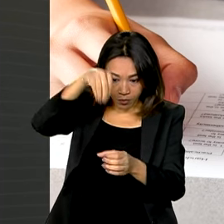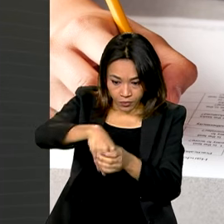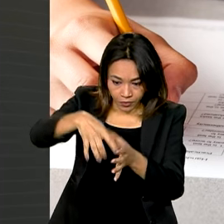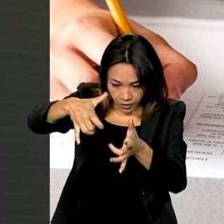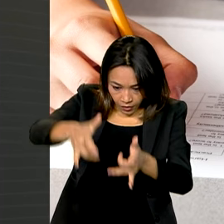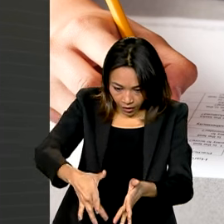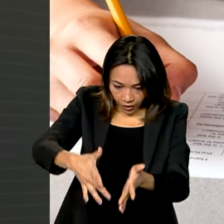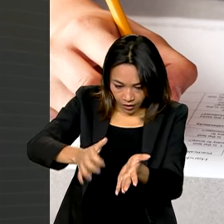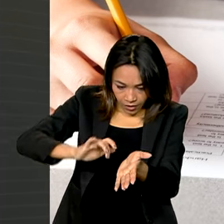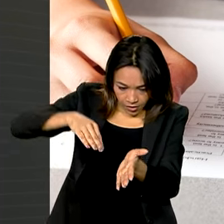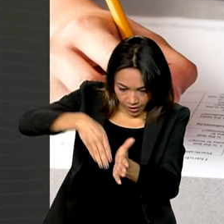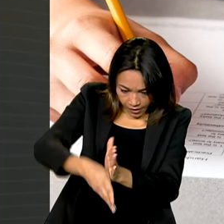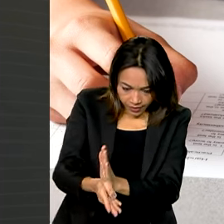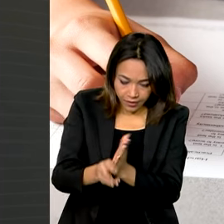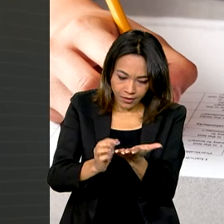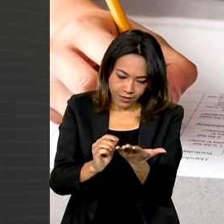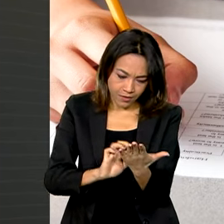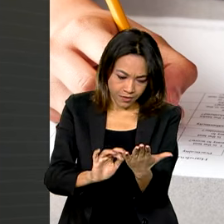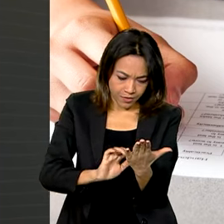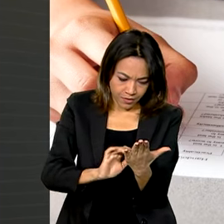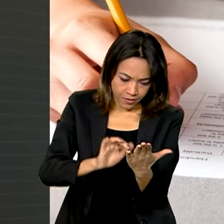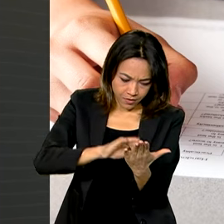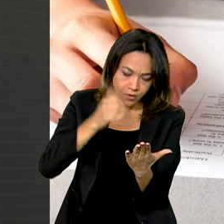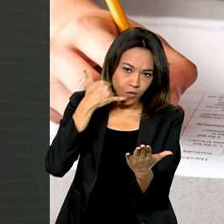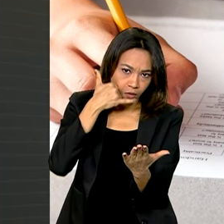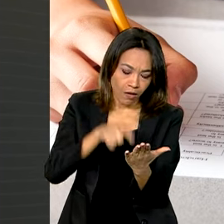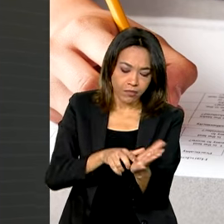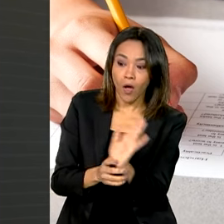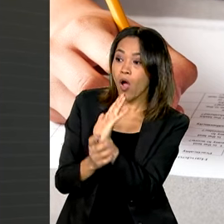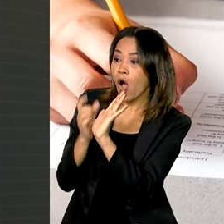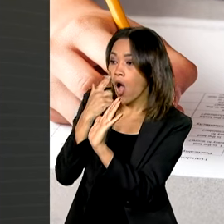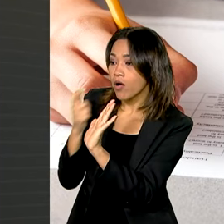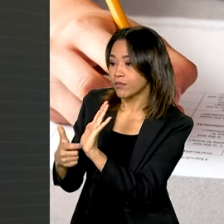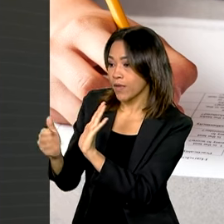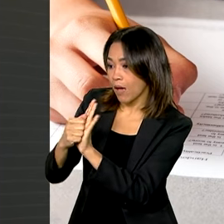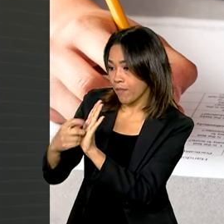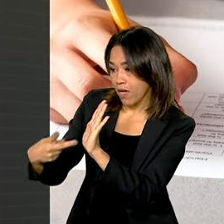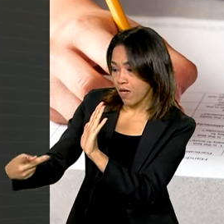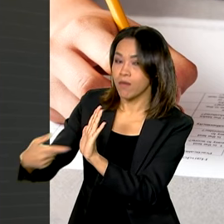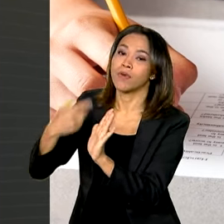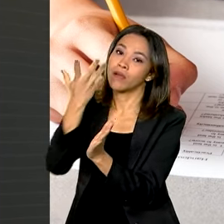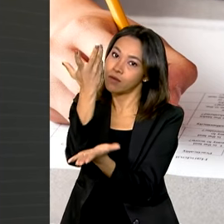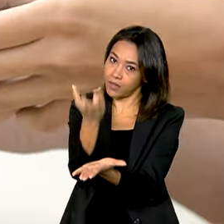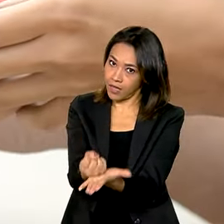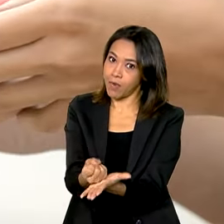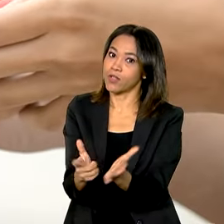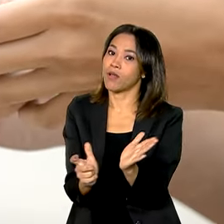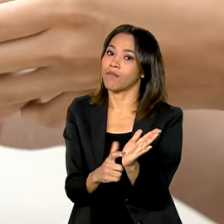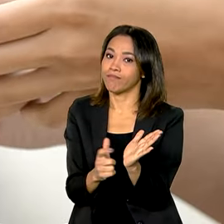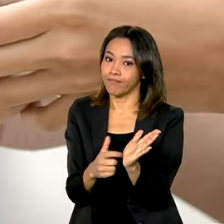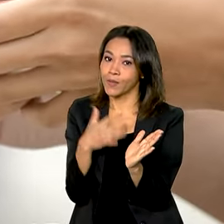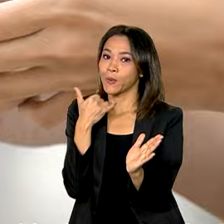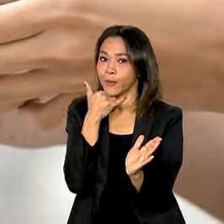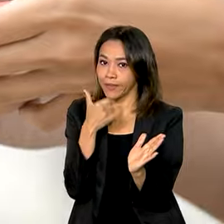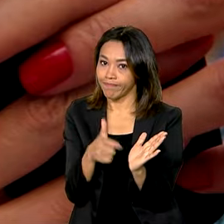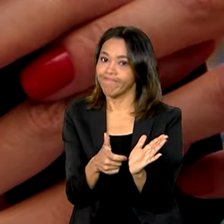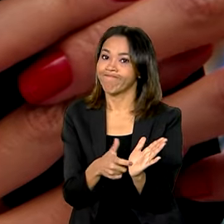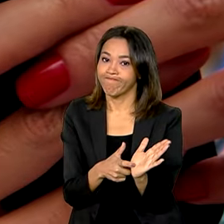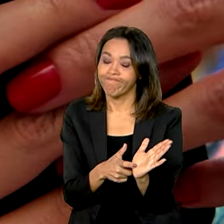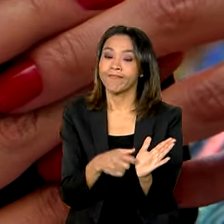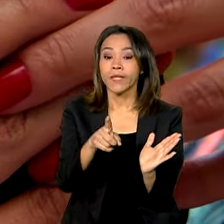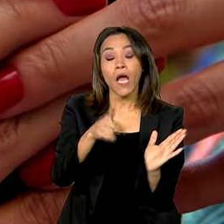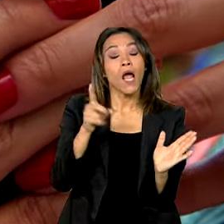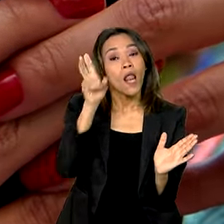da identificação por isso é importante ter o aplicativo baixado no celular é bom lembrar que